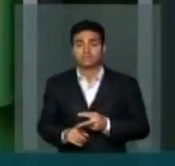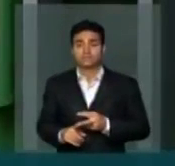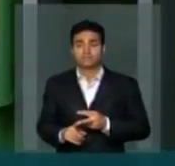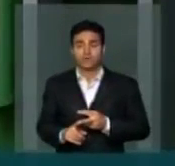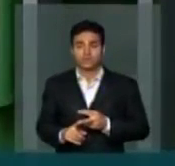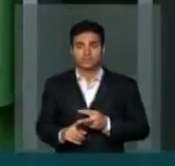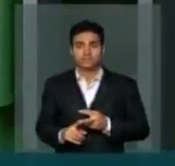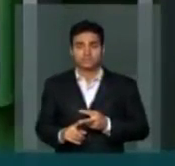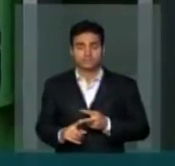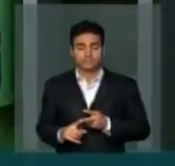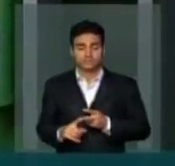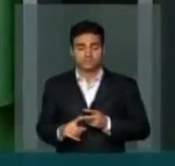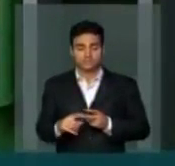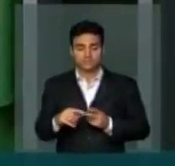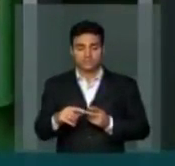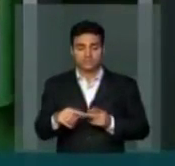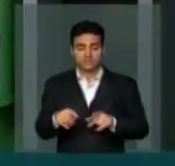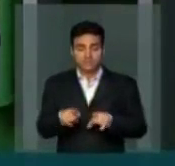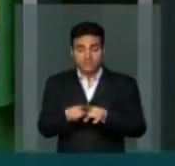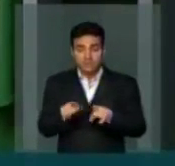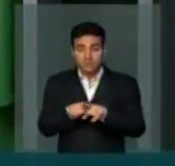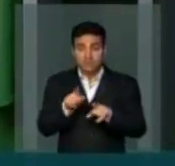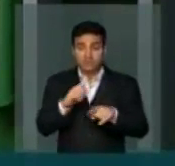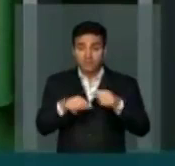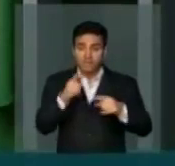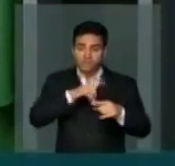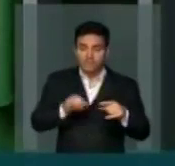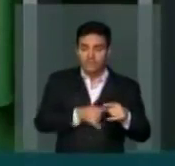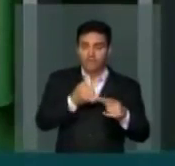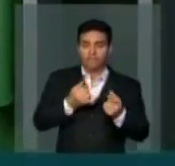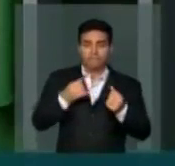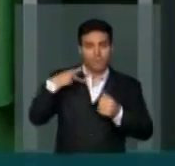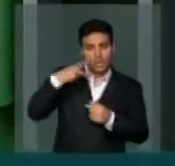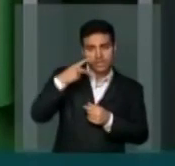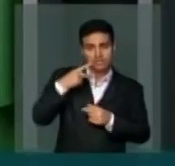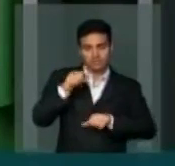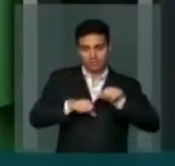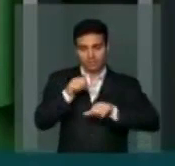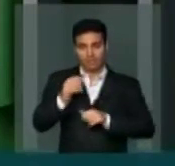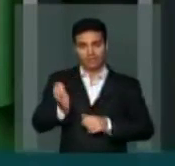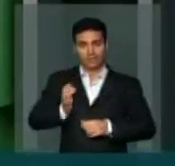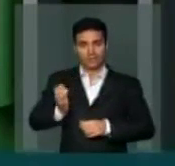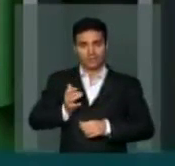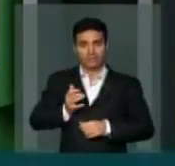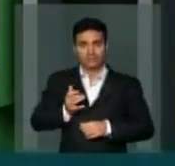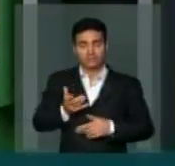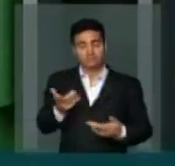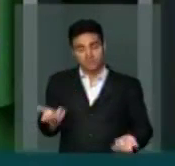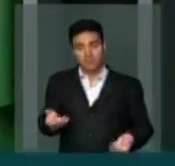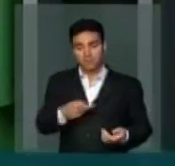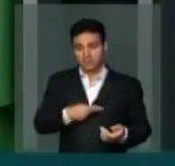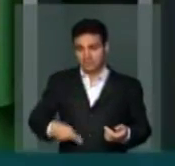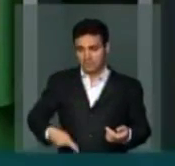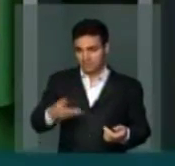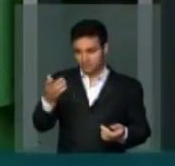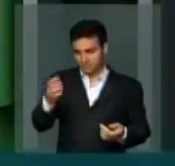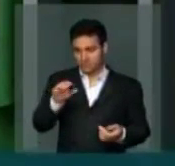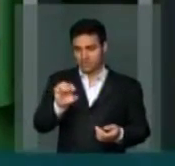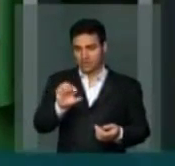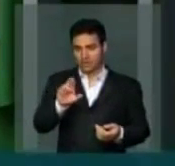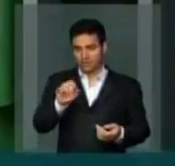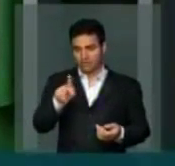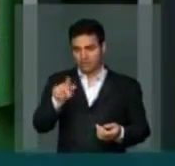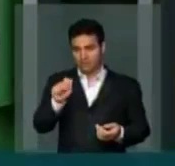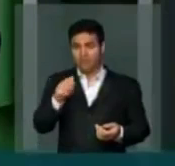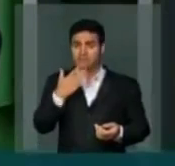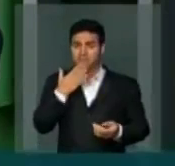se enriquece ilicitamente às custas dele. Por isso, senhora presidenta Érica Cocai, solicito que